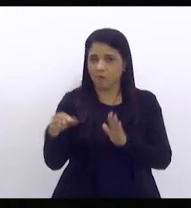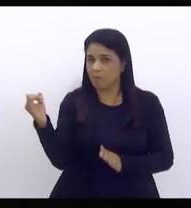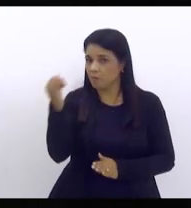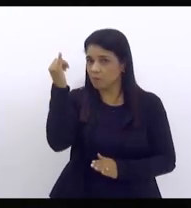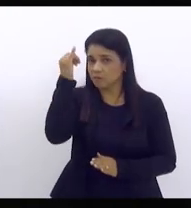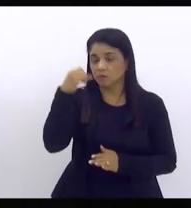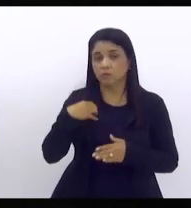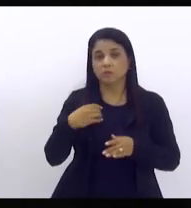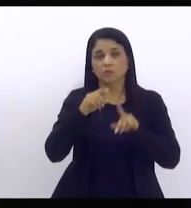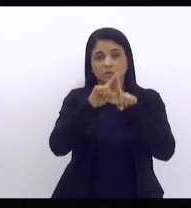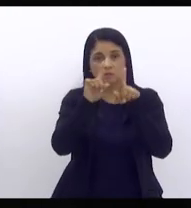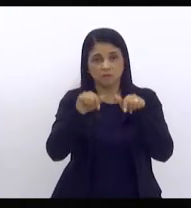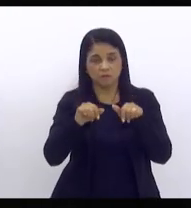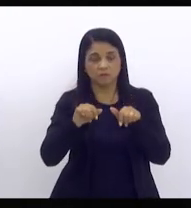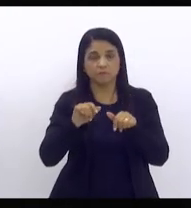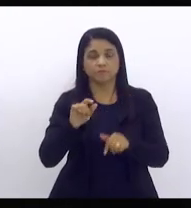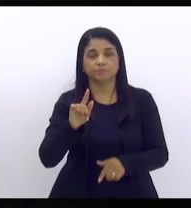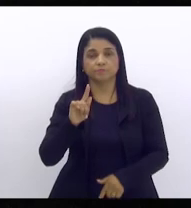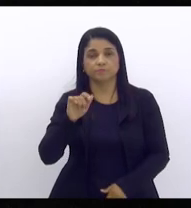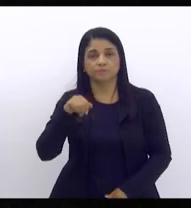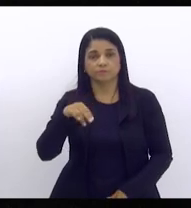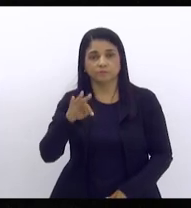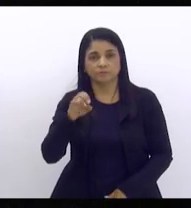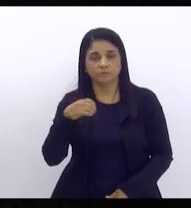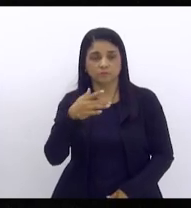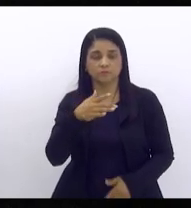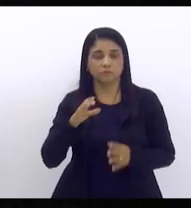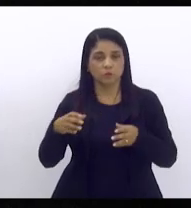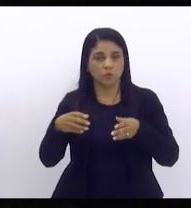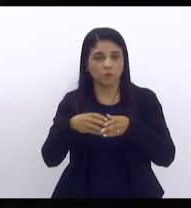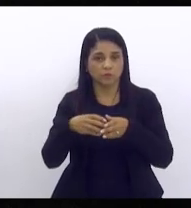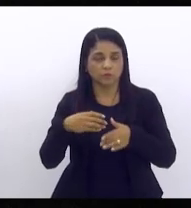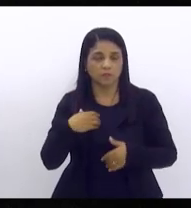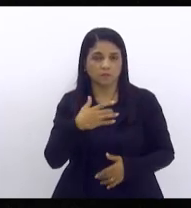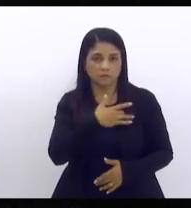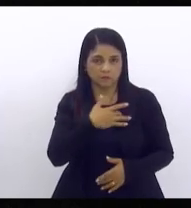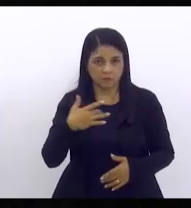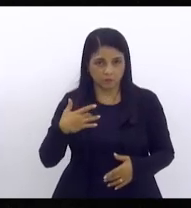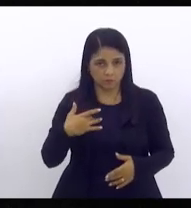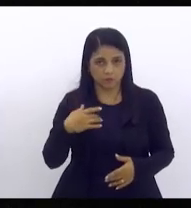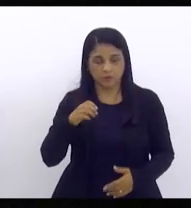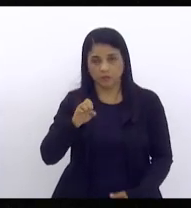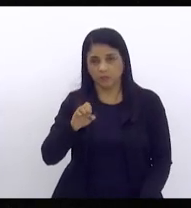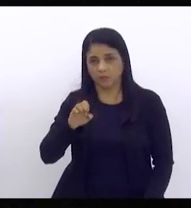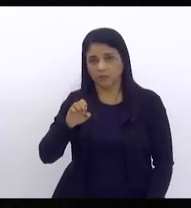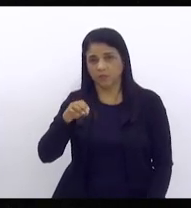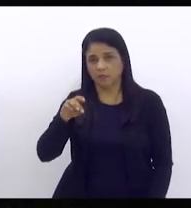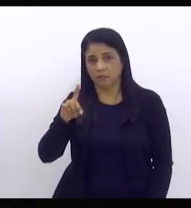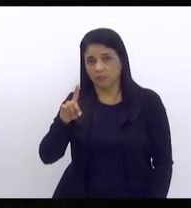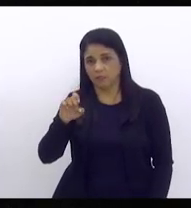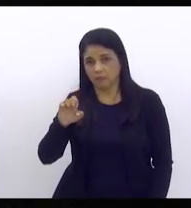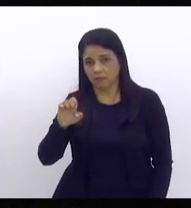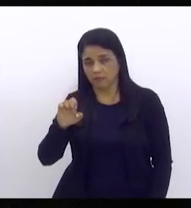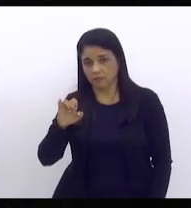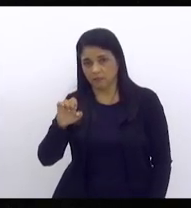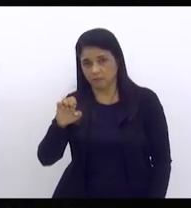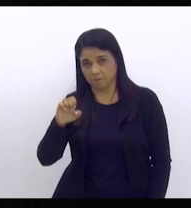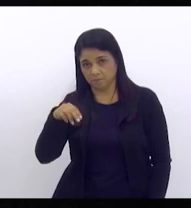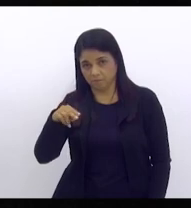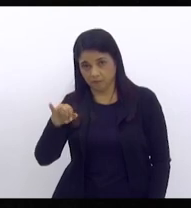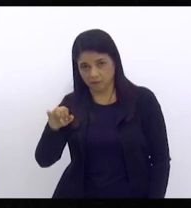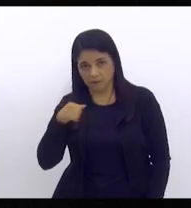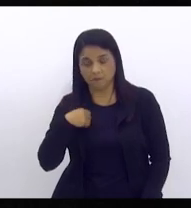agentes comunitários de saúde e os agentes comunitários de endemia são fundamentais no trabalho de atenção básica